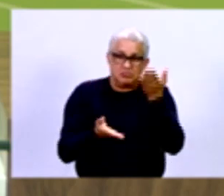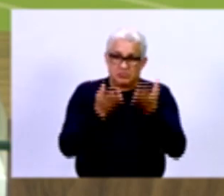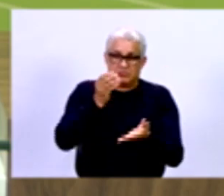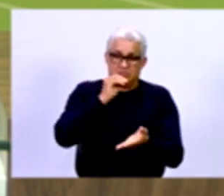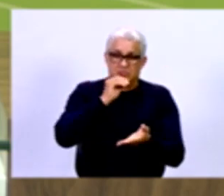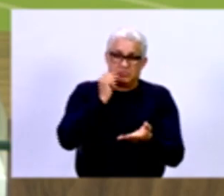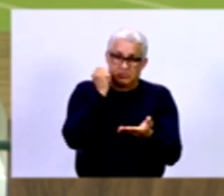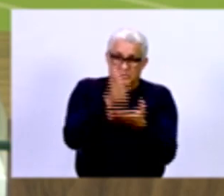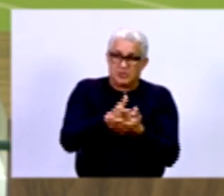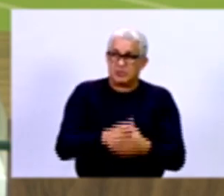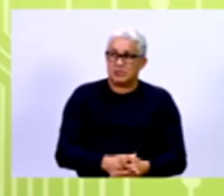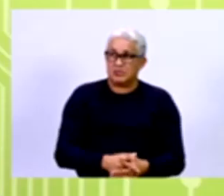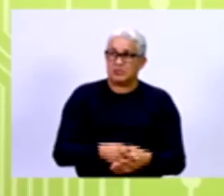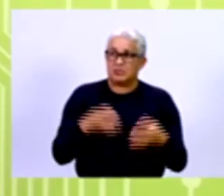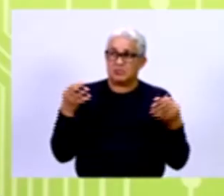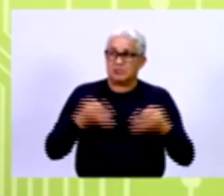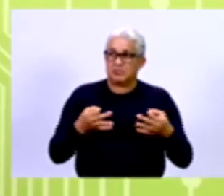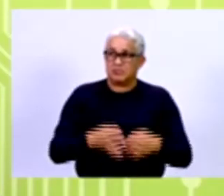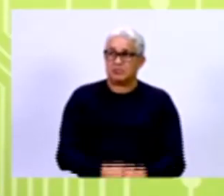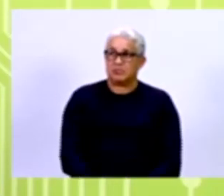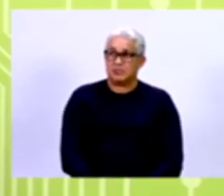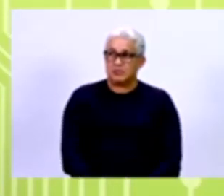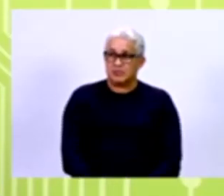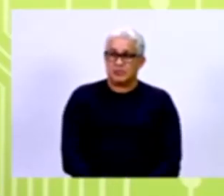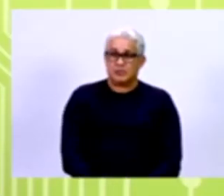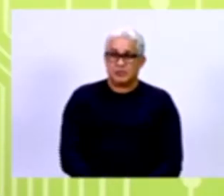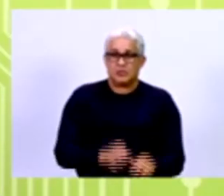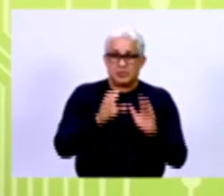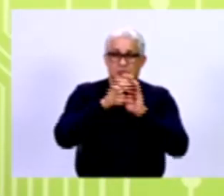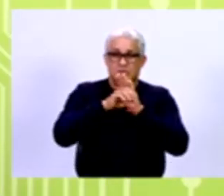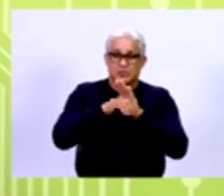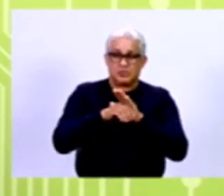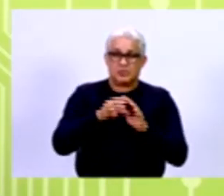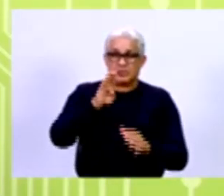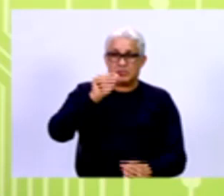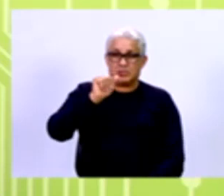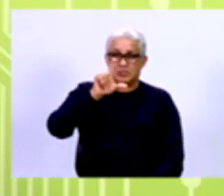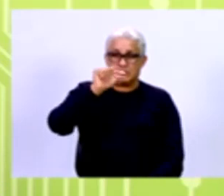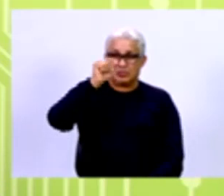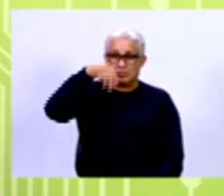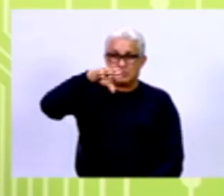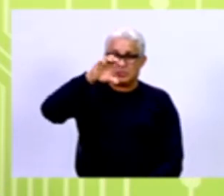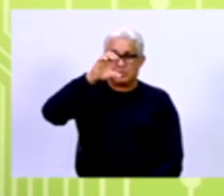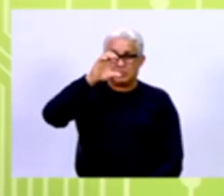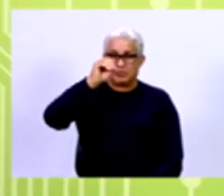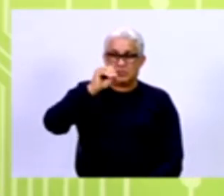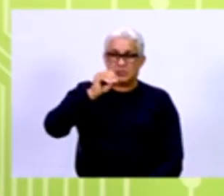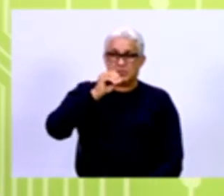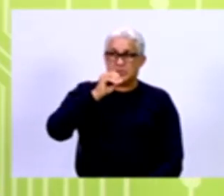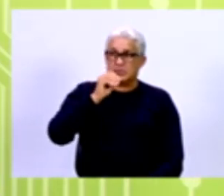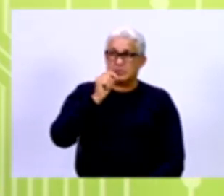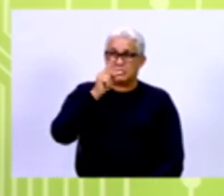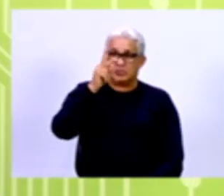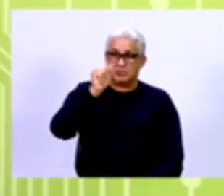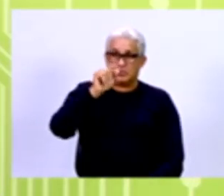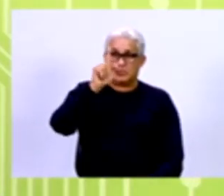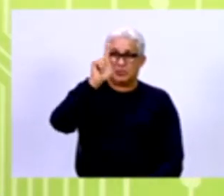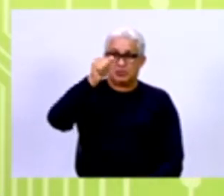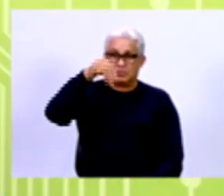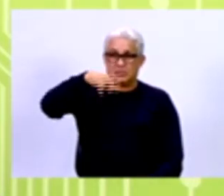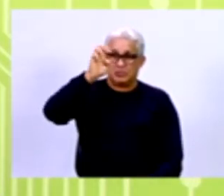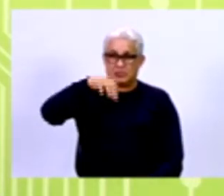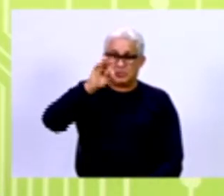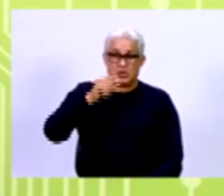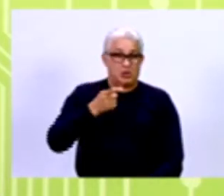pagamentos. Perfeito. O conceito de balanço de pagamento ficou claro sobre dois enfoques. Então, provável,